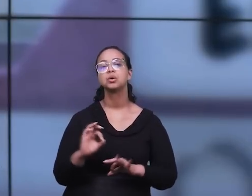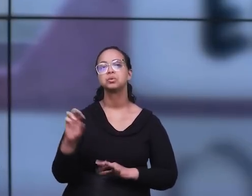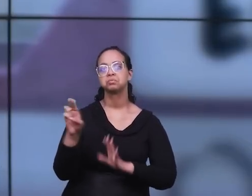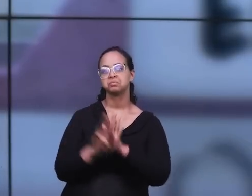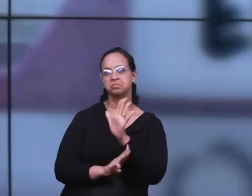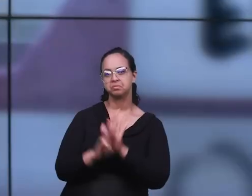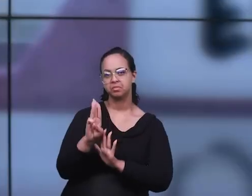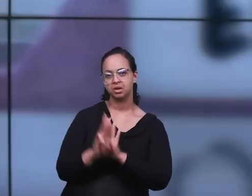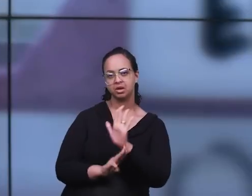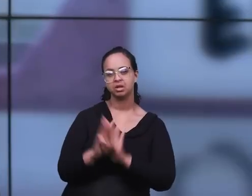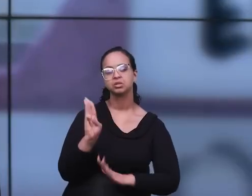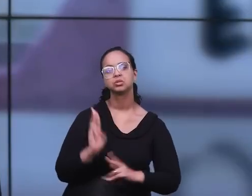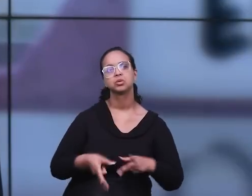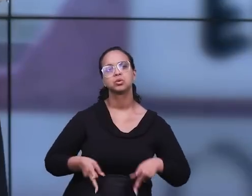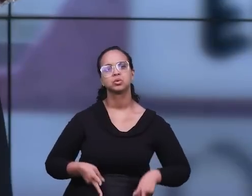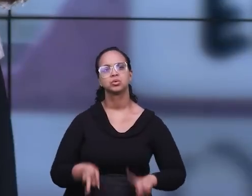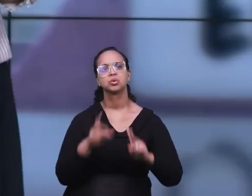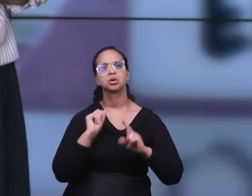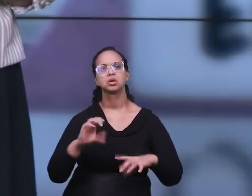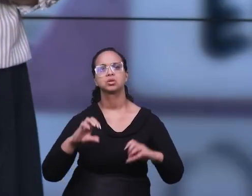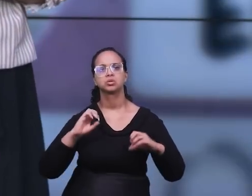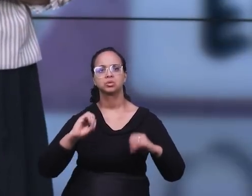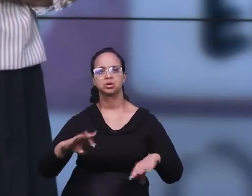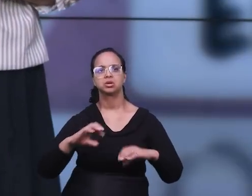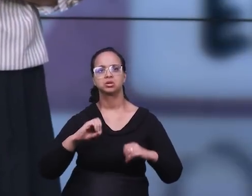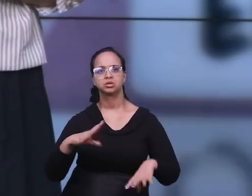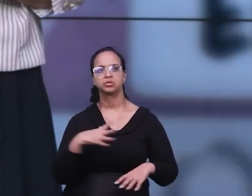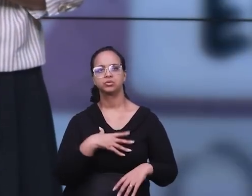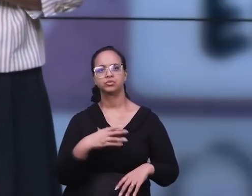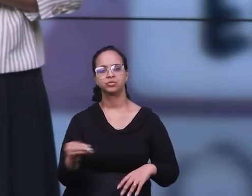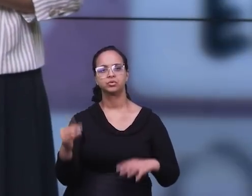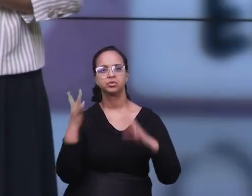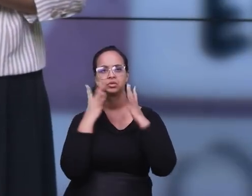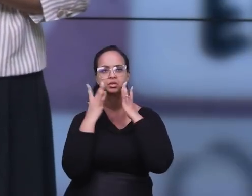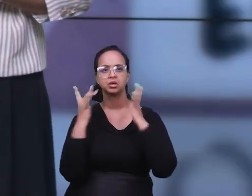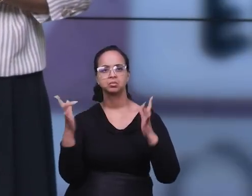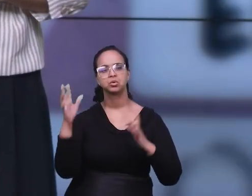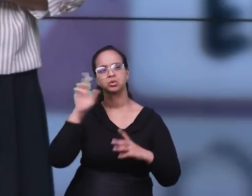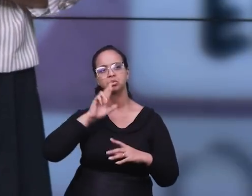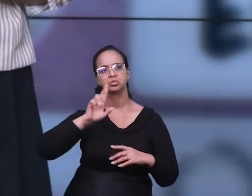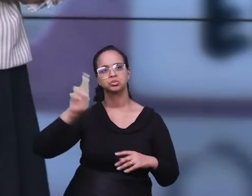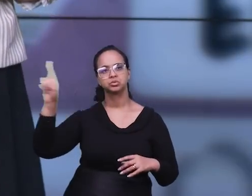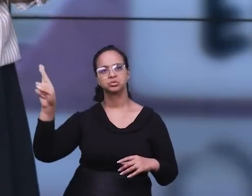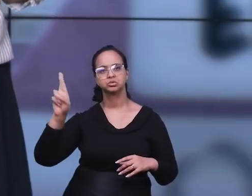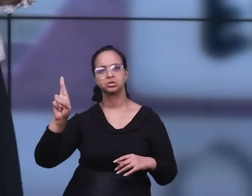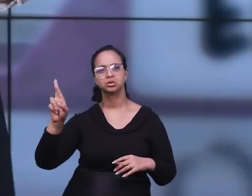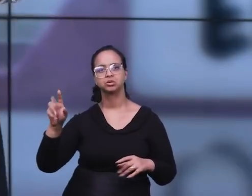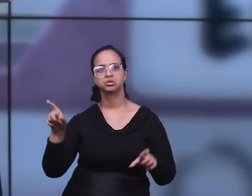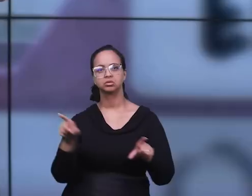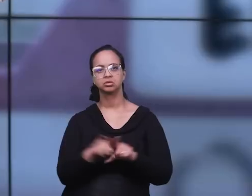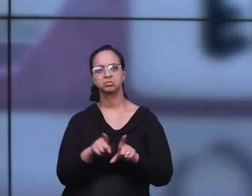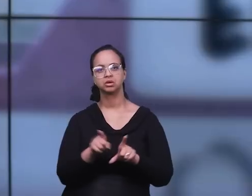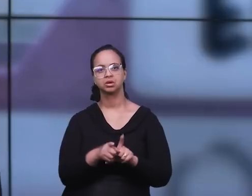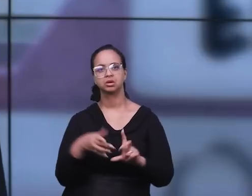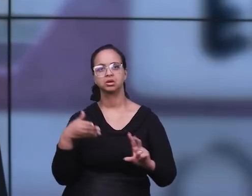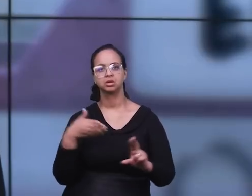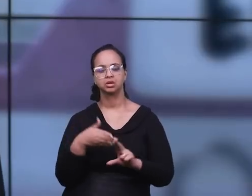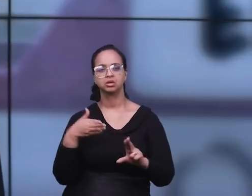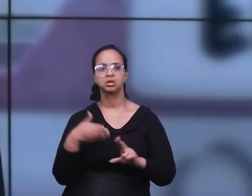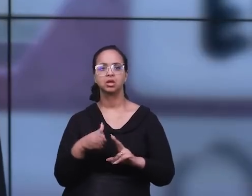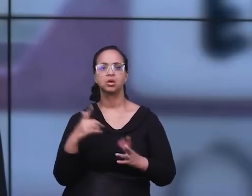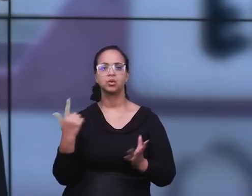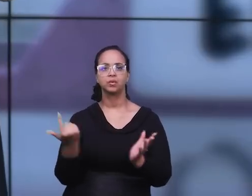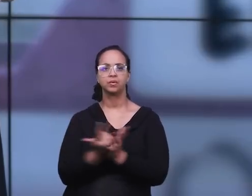tratando do tema Educação dos Filhos no Temor do Senhor, tomando como referência o livro de